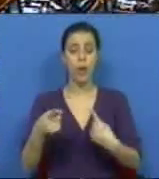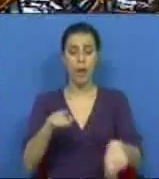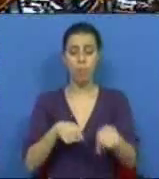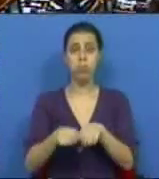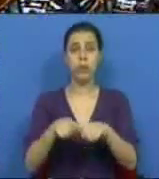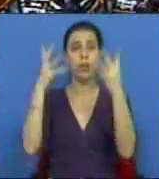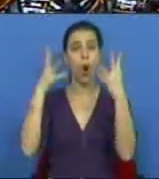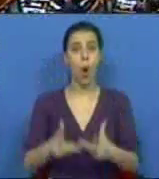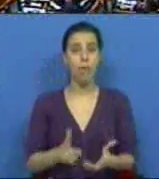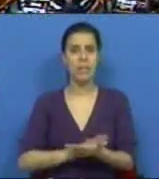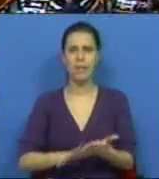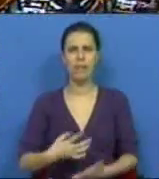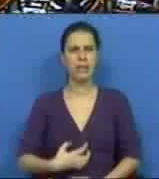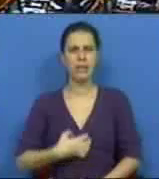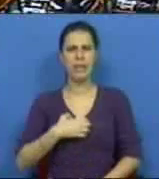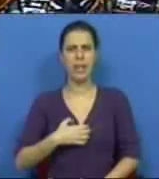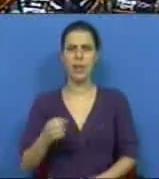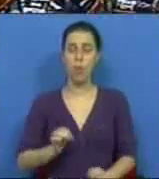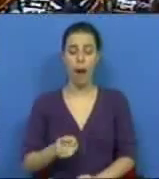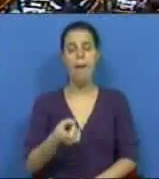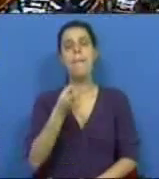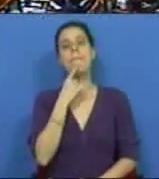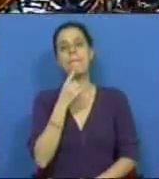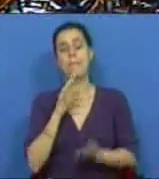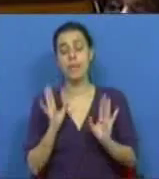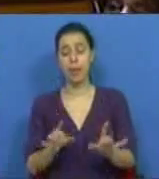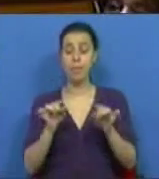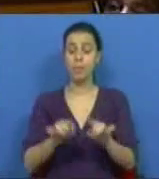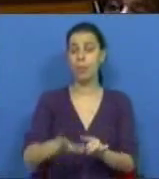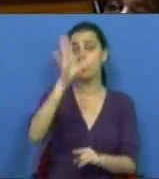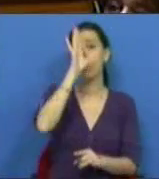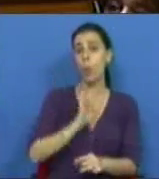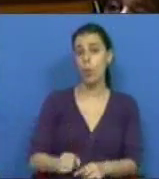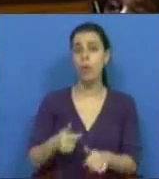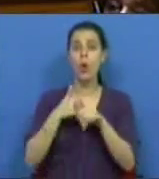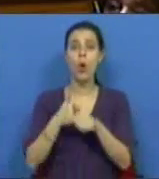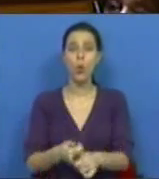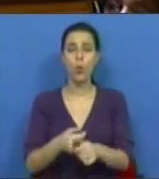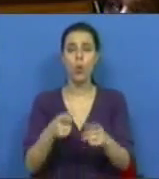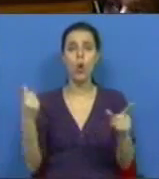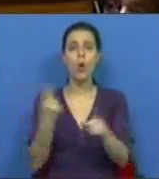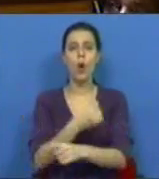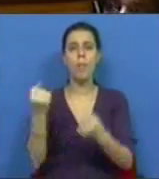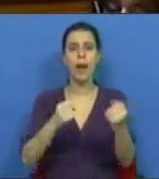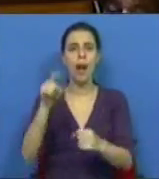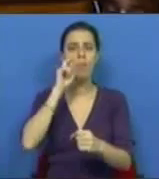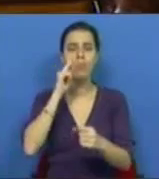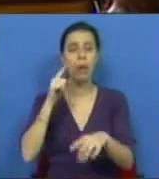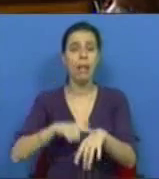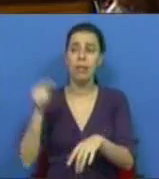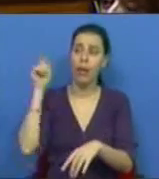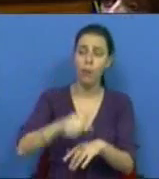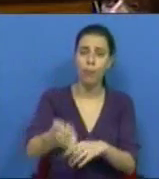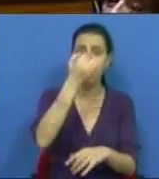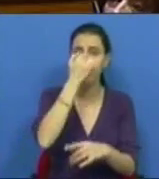política orçamental sem sentido. Ficaram a perceber que este Governo compra blindados que não chegam a tempo,